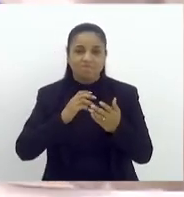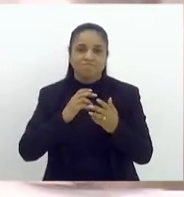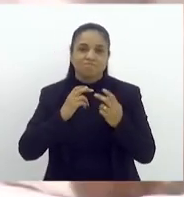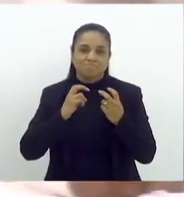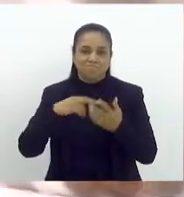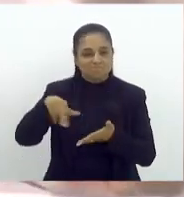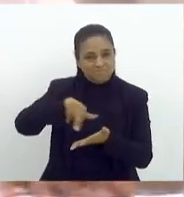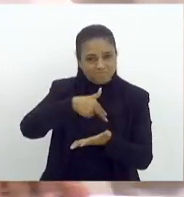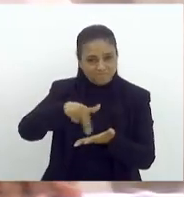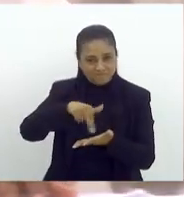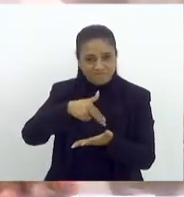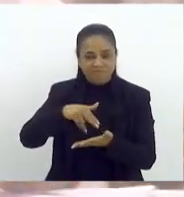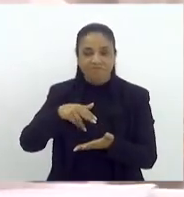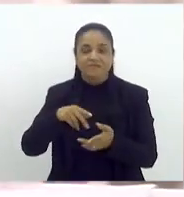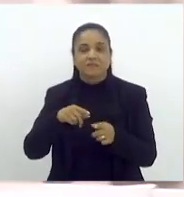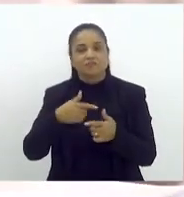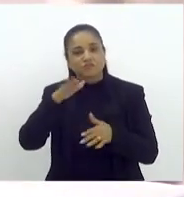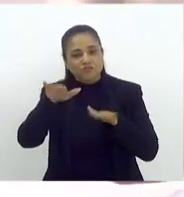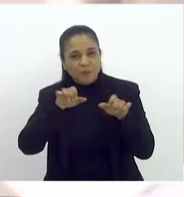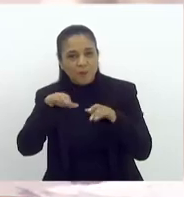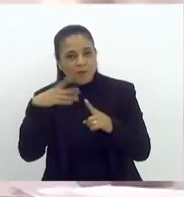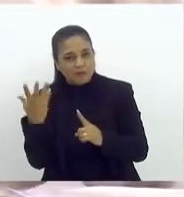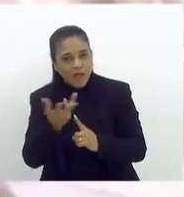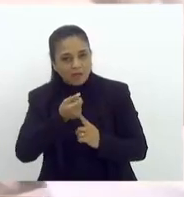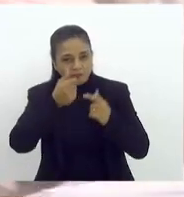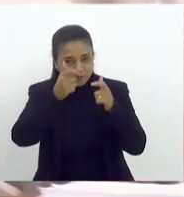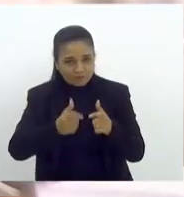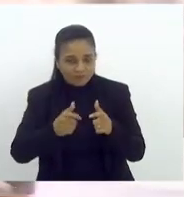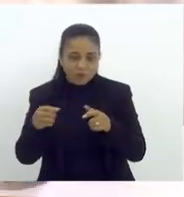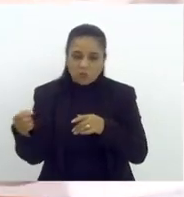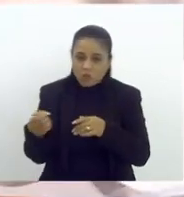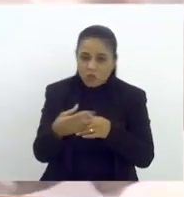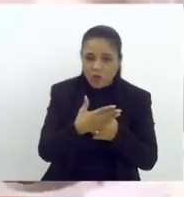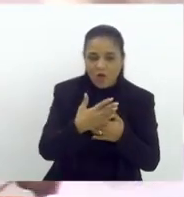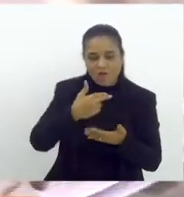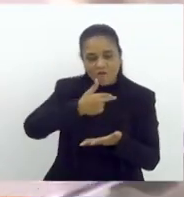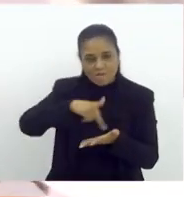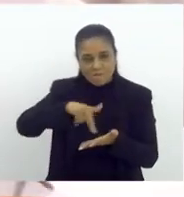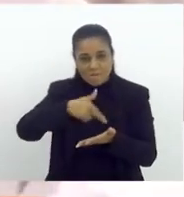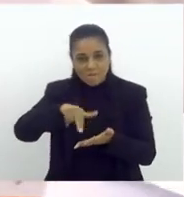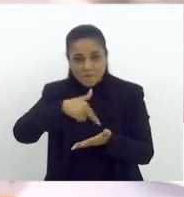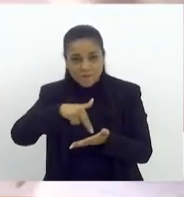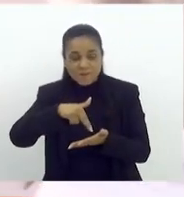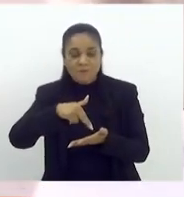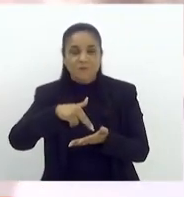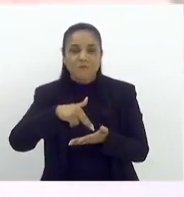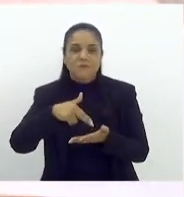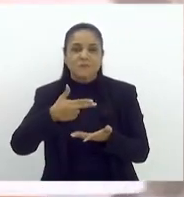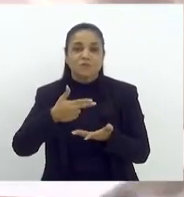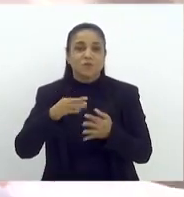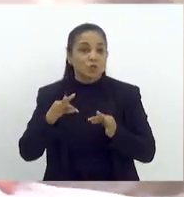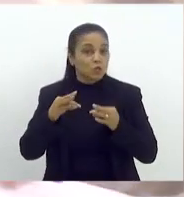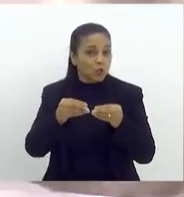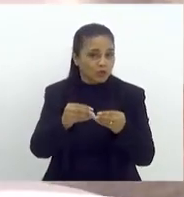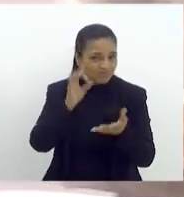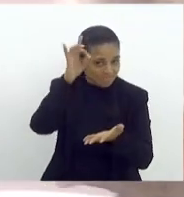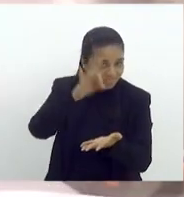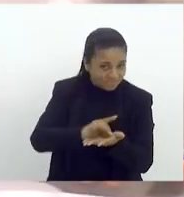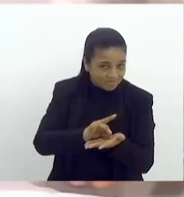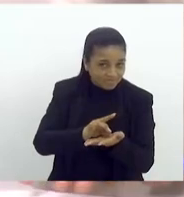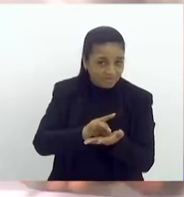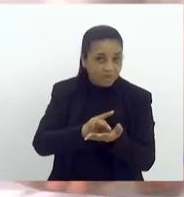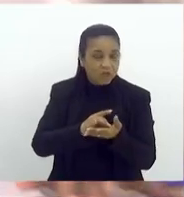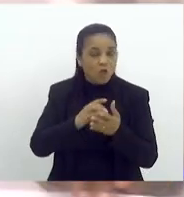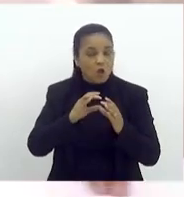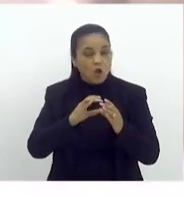mais artistas locais para ajudar o Breaking é a nova dança contemporânea de fato todas eu disse todas as